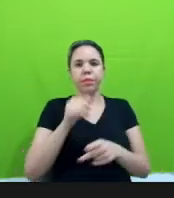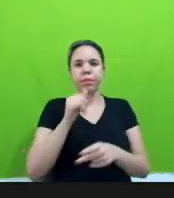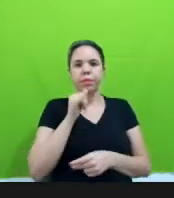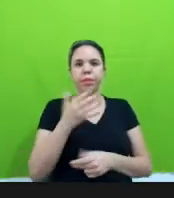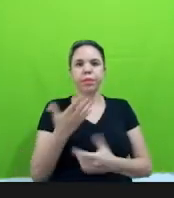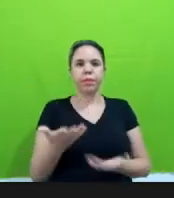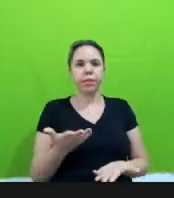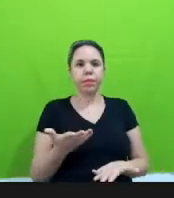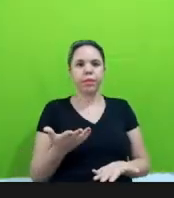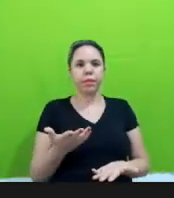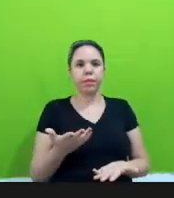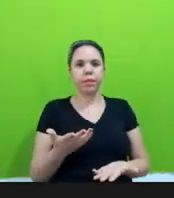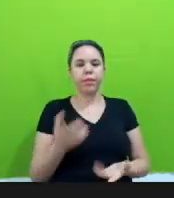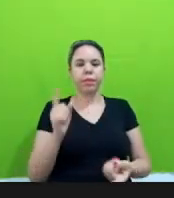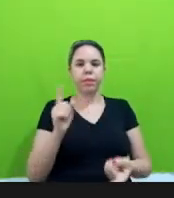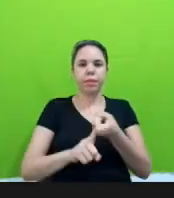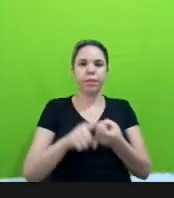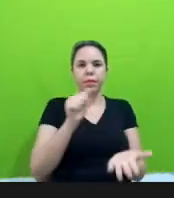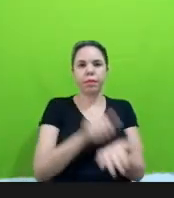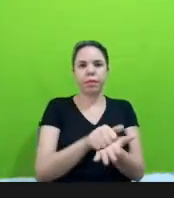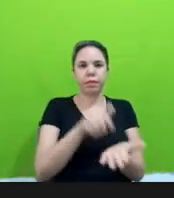ele advertir, né?